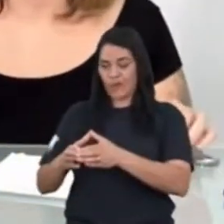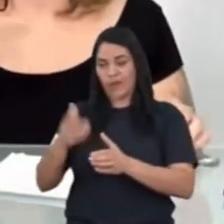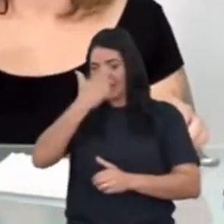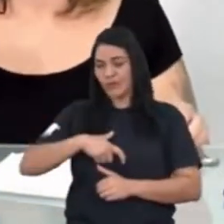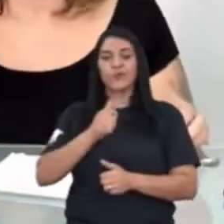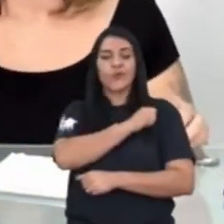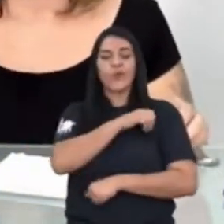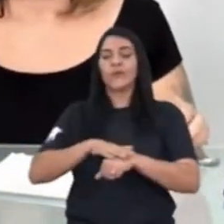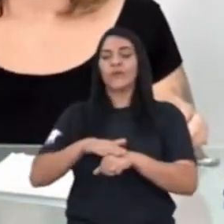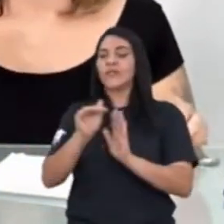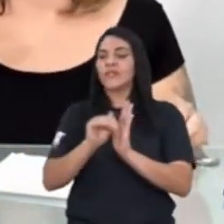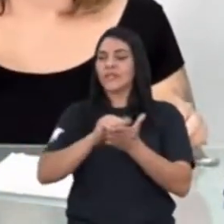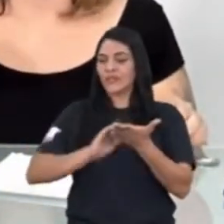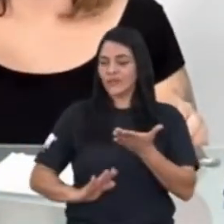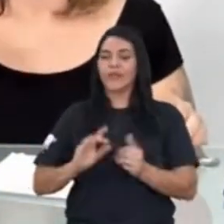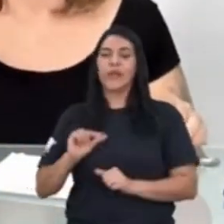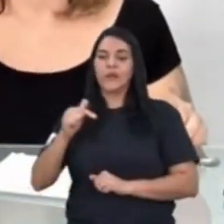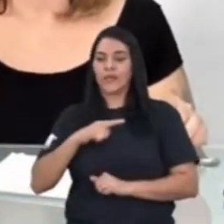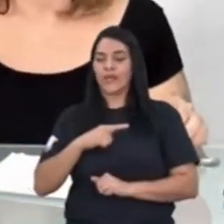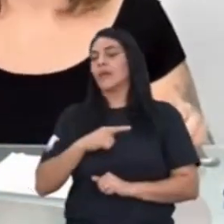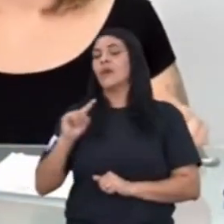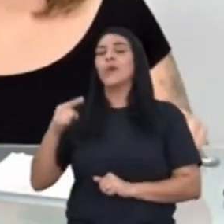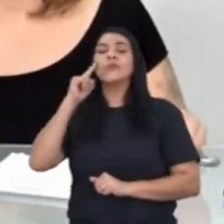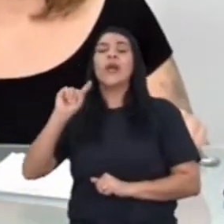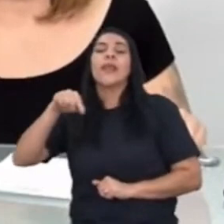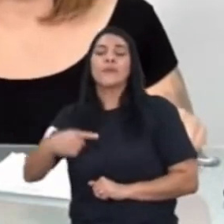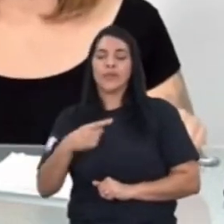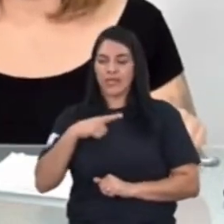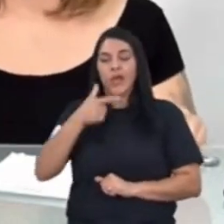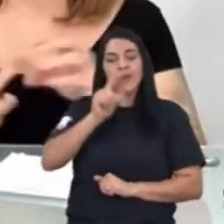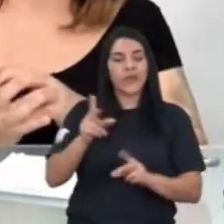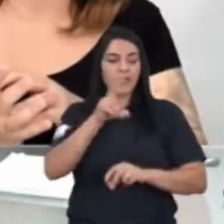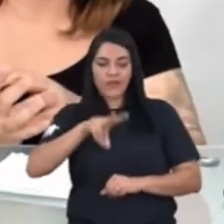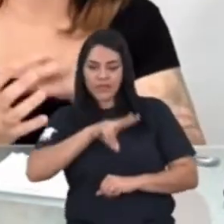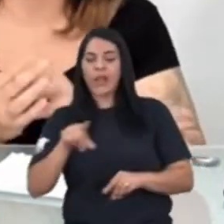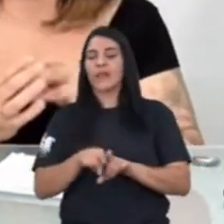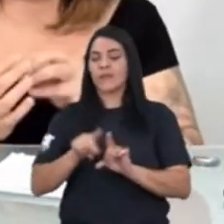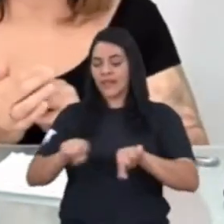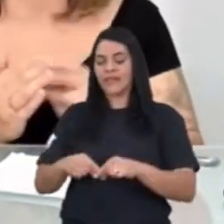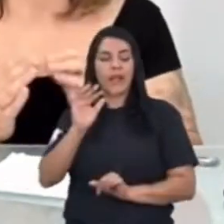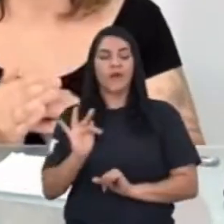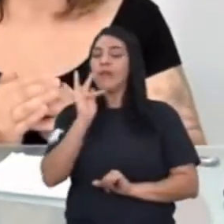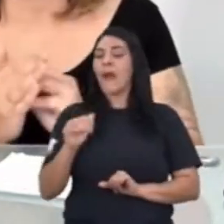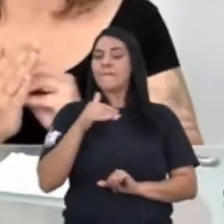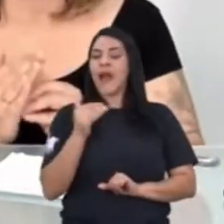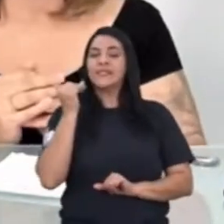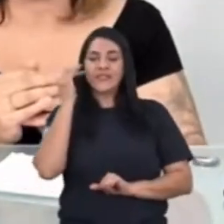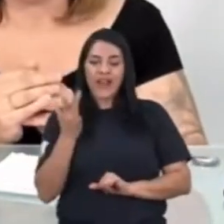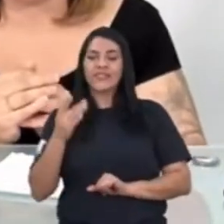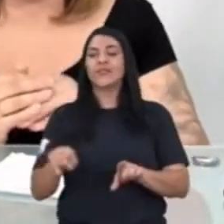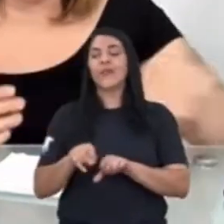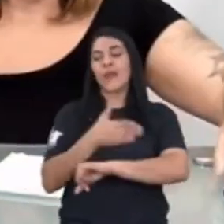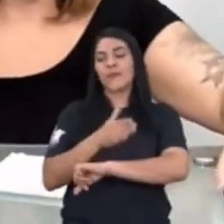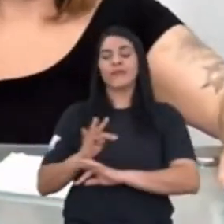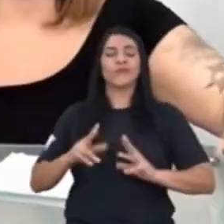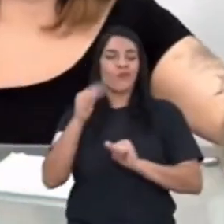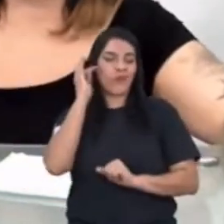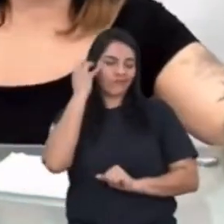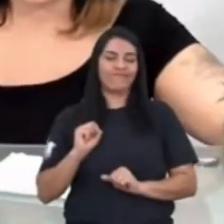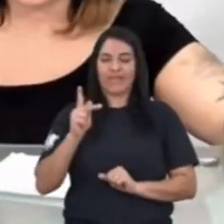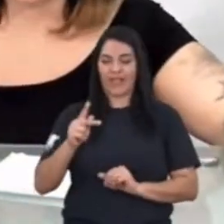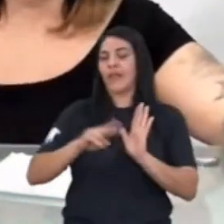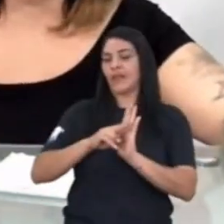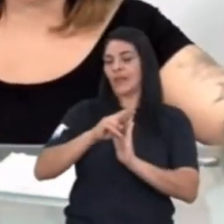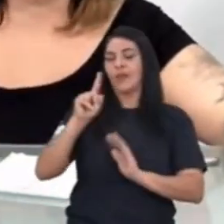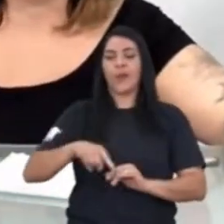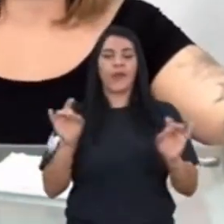essa tarefa, assim que virar o dia, então D-1 é um dia depois, a Arlete já consegue visualizar na sala do futuro, de maneira bem mais fácil, bem mais prática, esse resultado, tá bom? Então dos